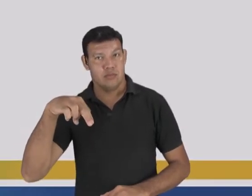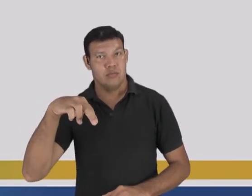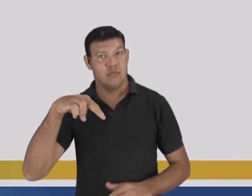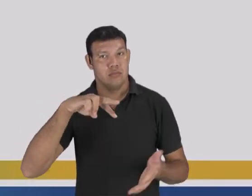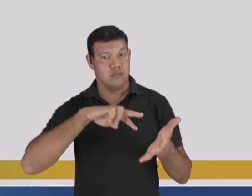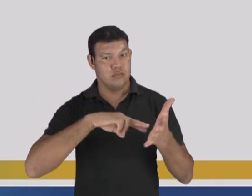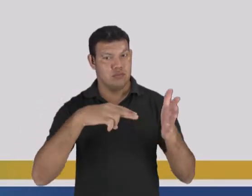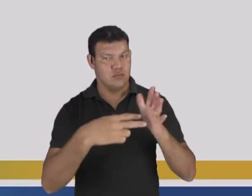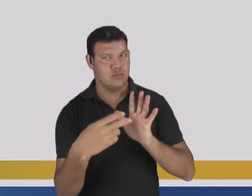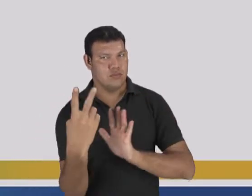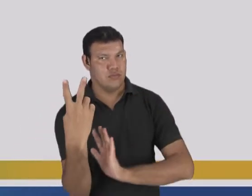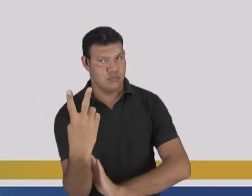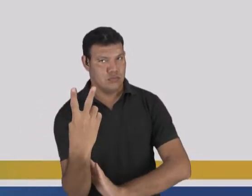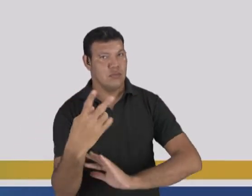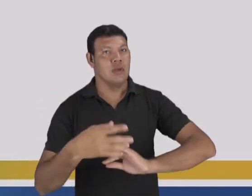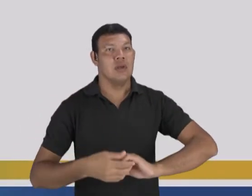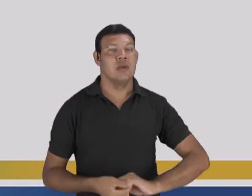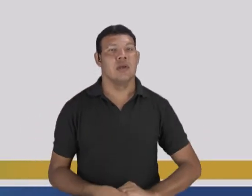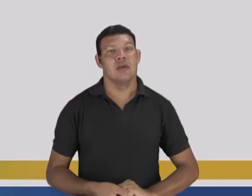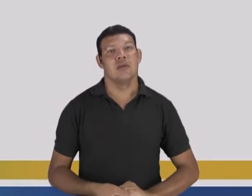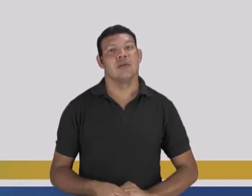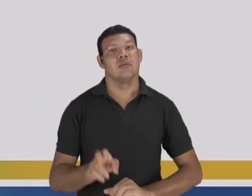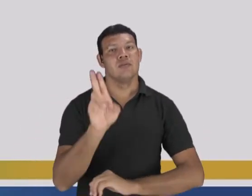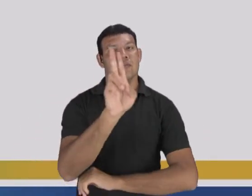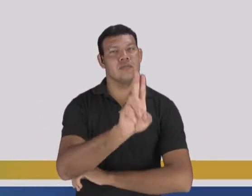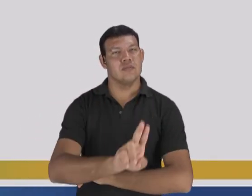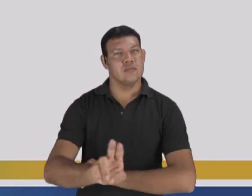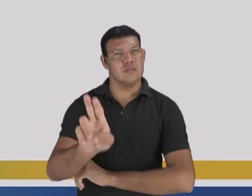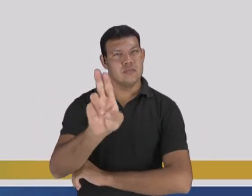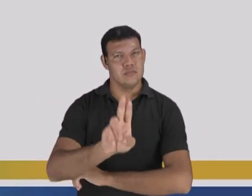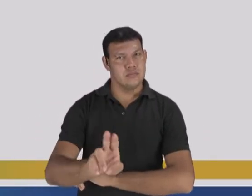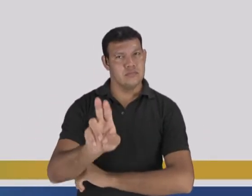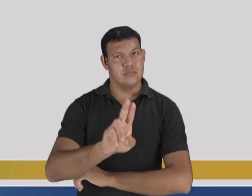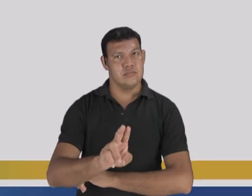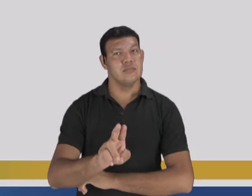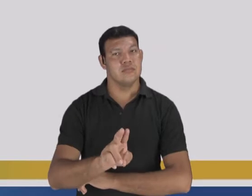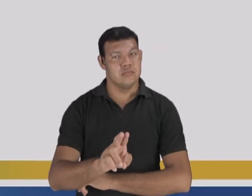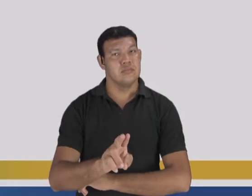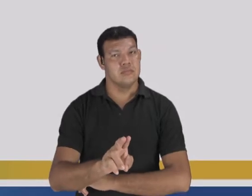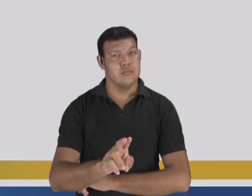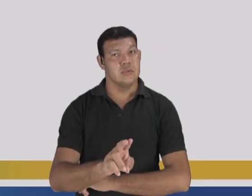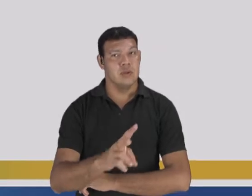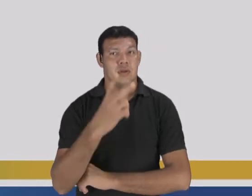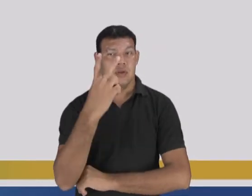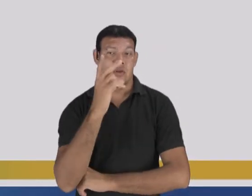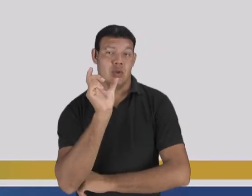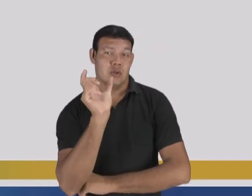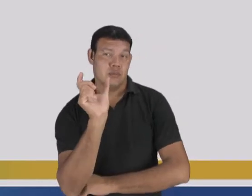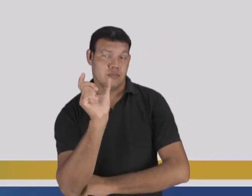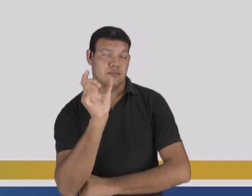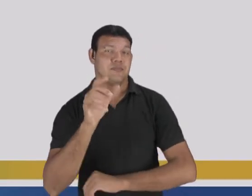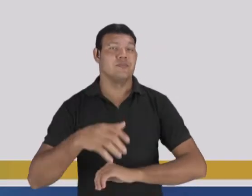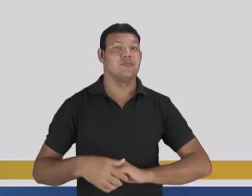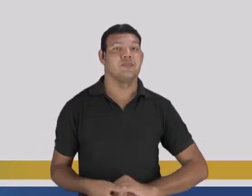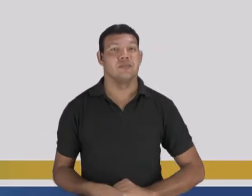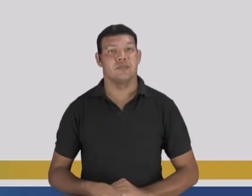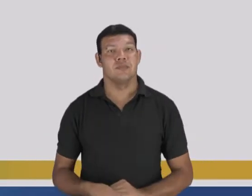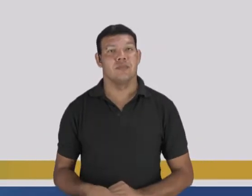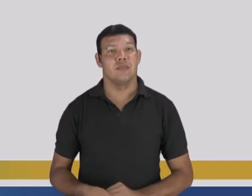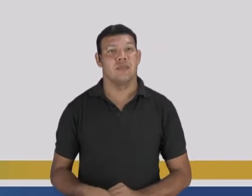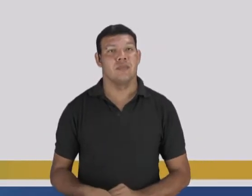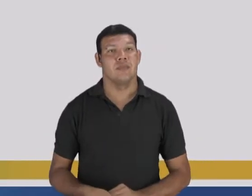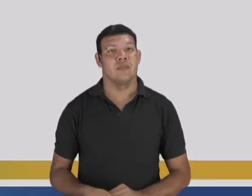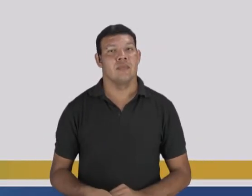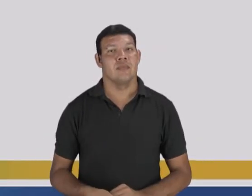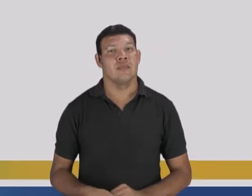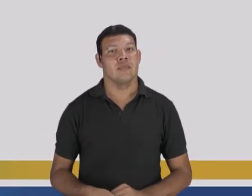em espanhol. Eu posso utilizar 2 términos, né? 2 especificidades para isso. Ou seja, eu